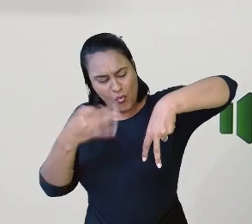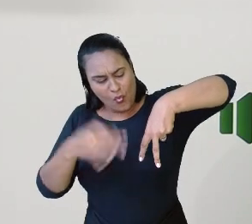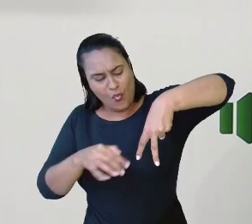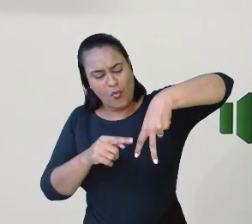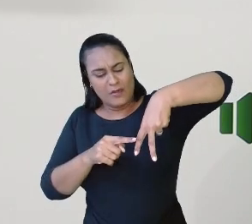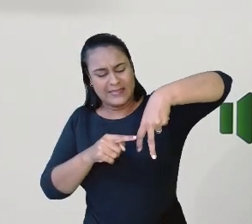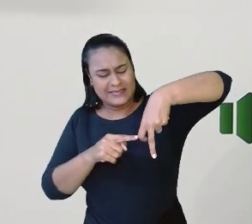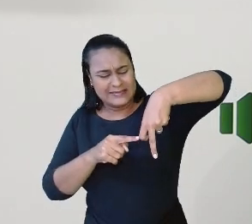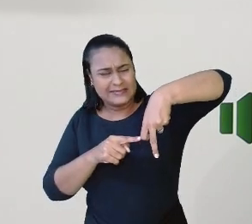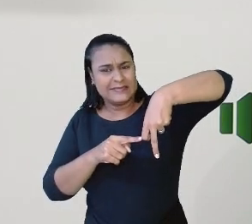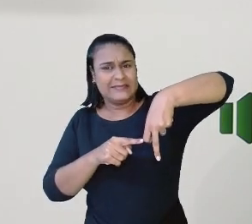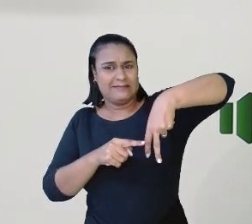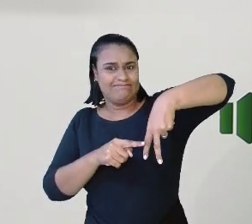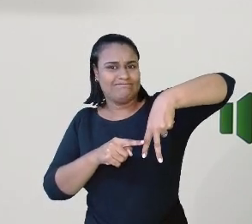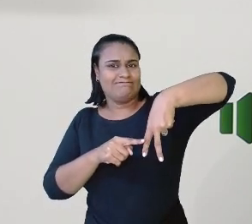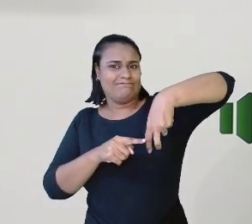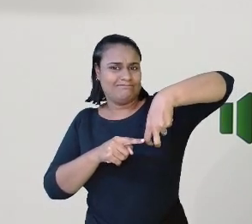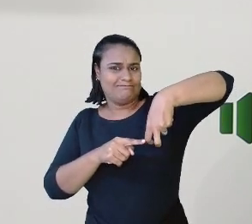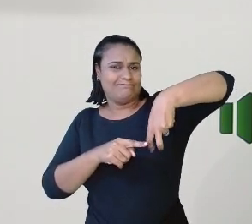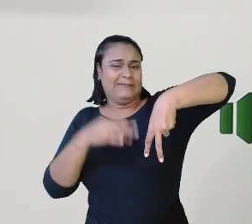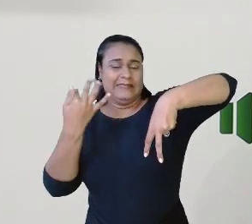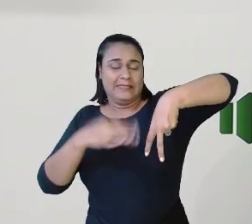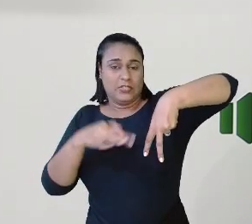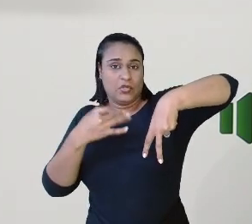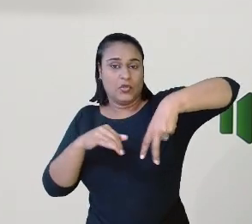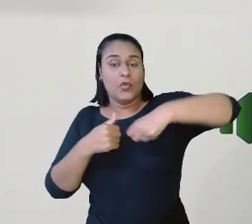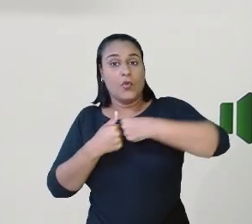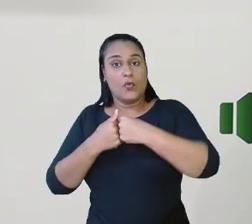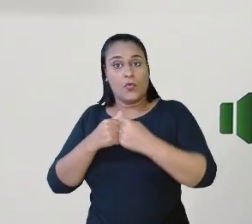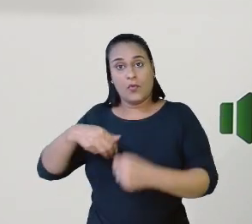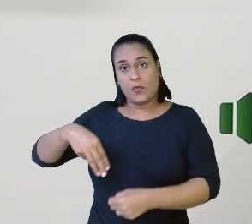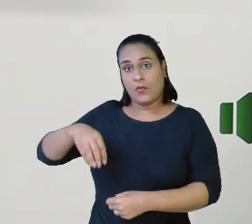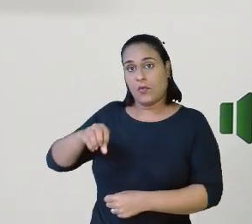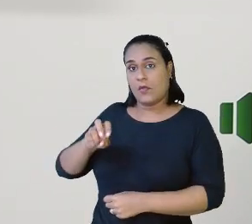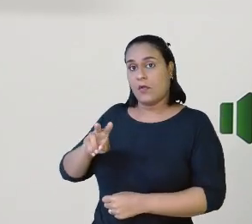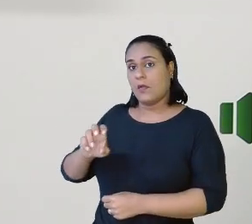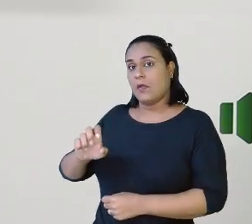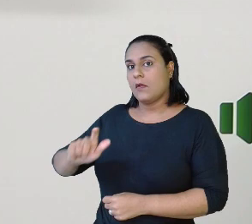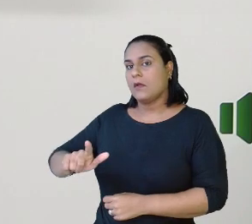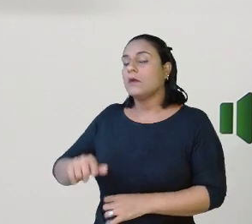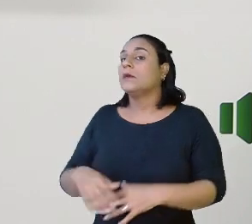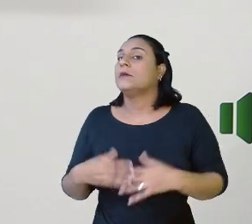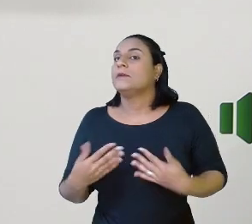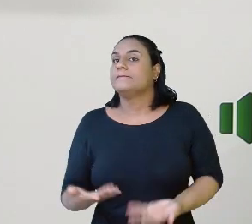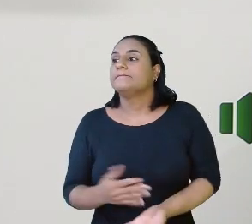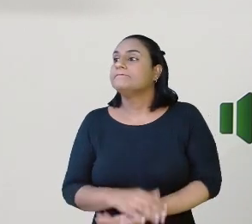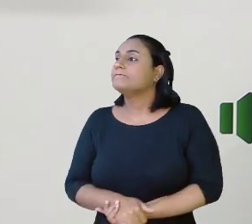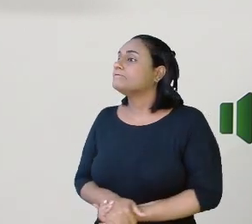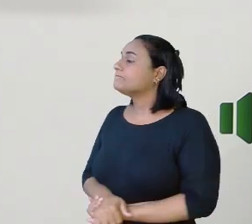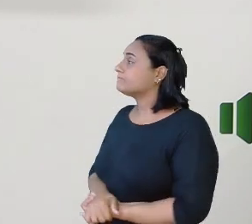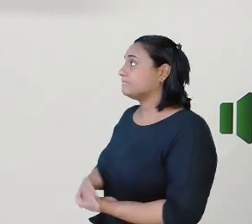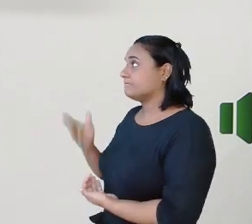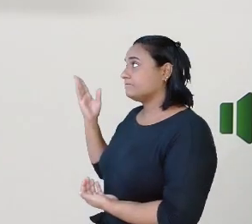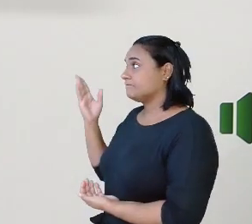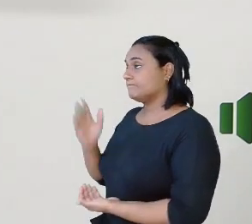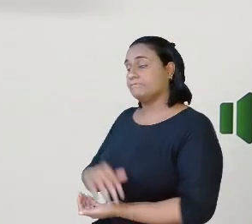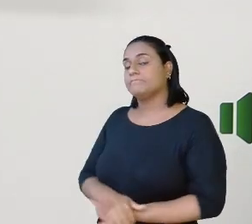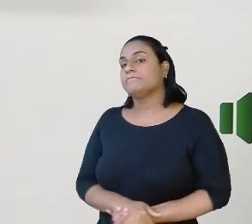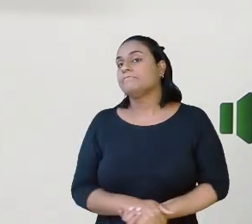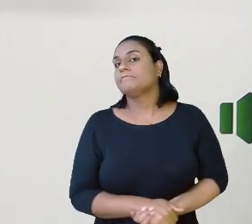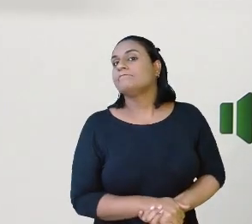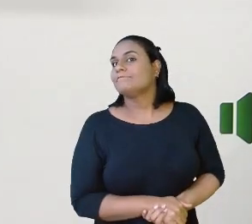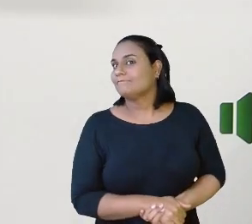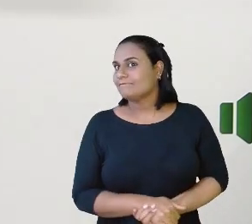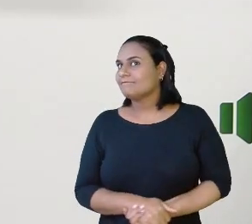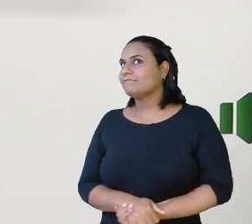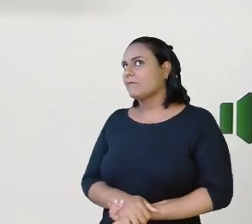se movimentar. Então, articulação móvel. Além disso, nós temos, e